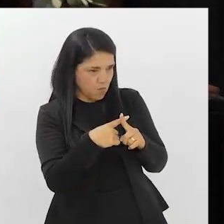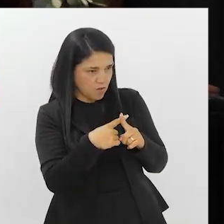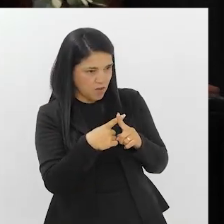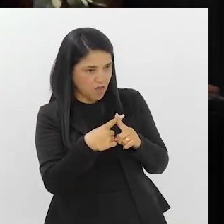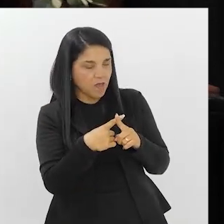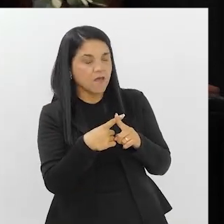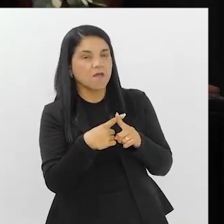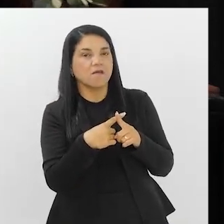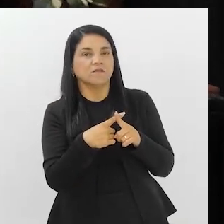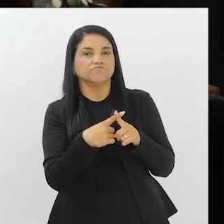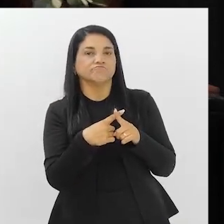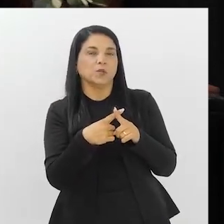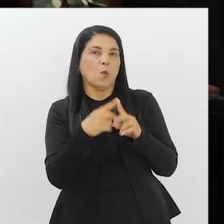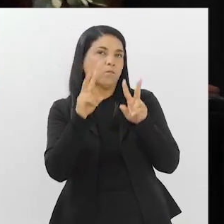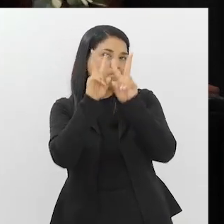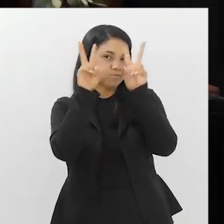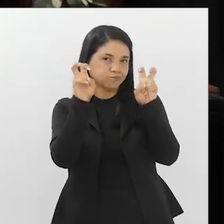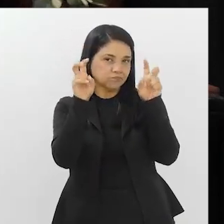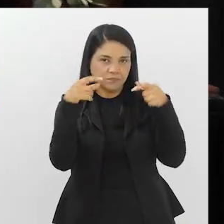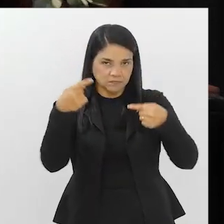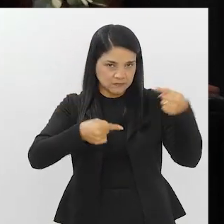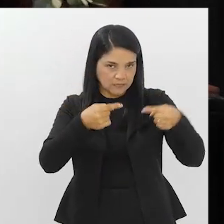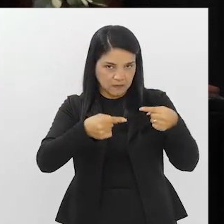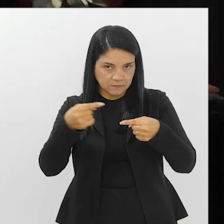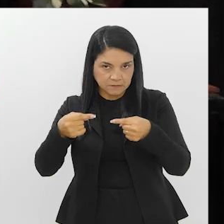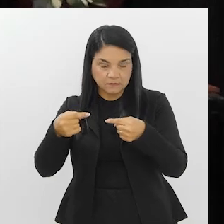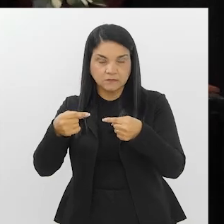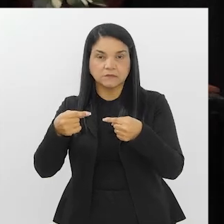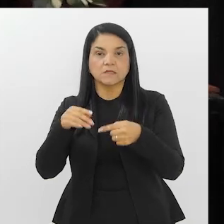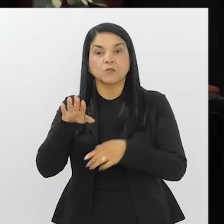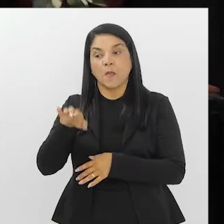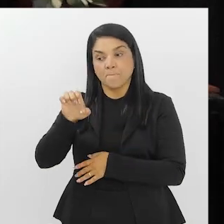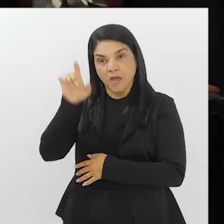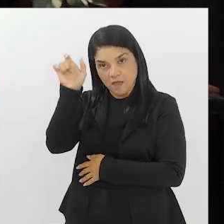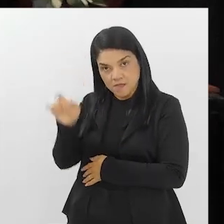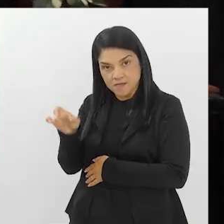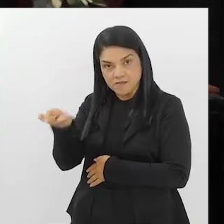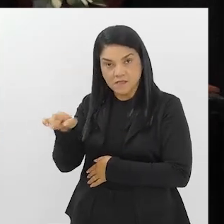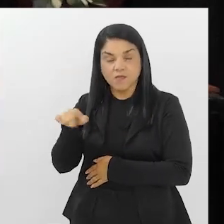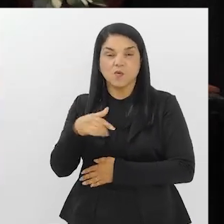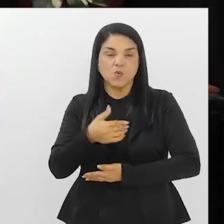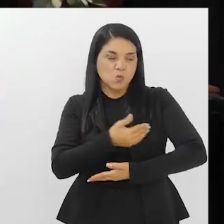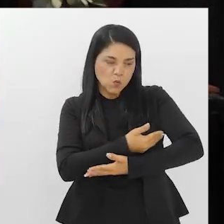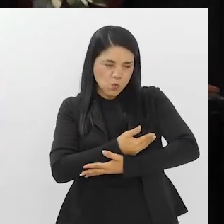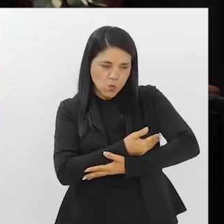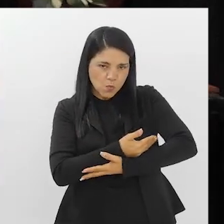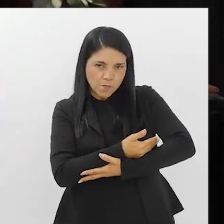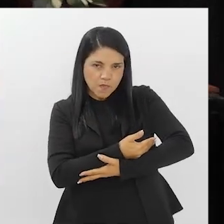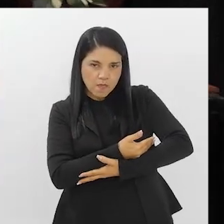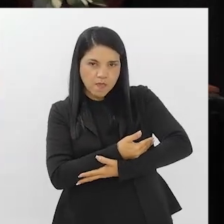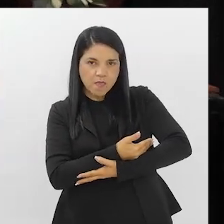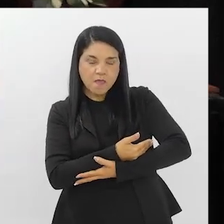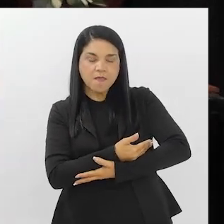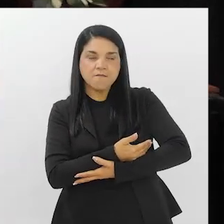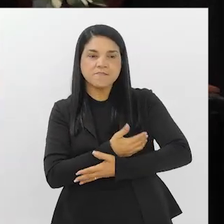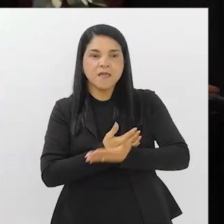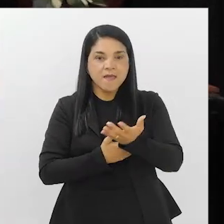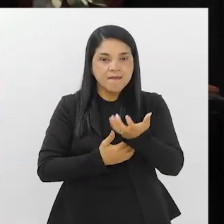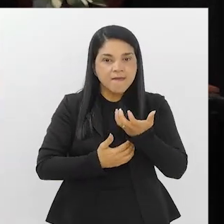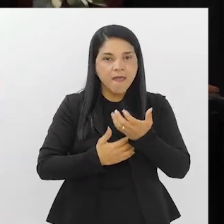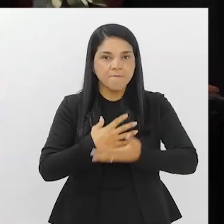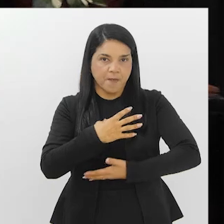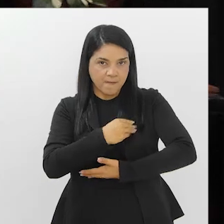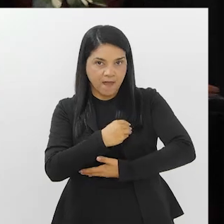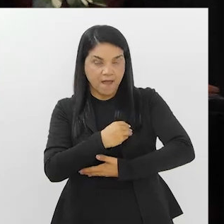trago especialmente esse assunto sobre a mãe? Porque, embora o bebê possa querer, acaba